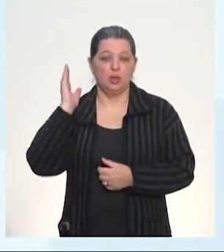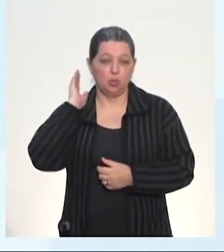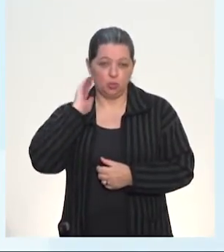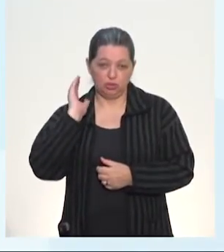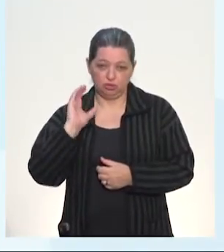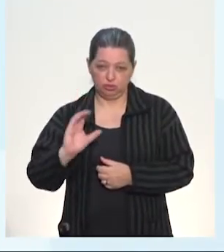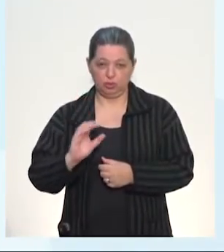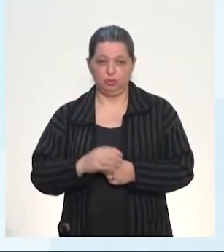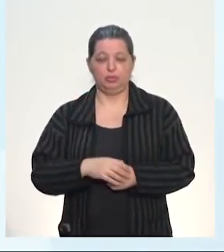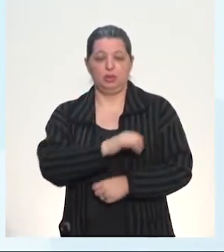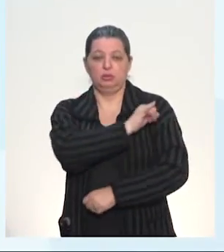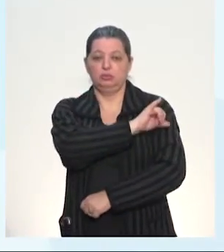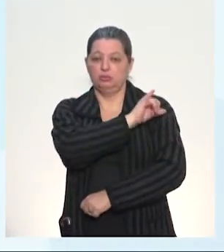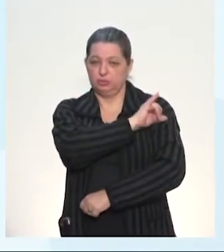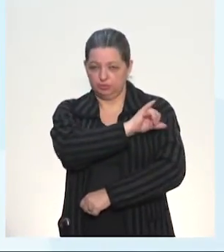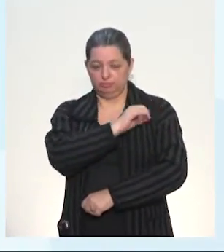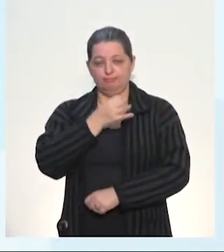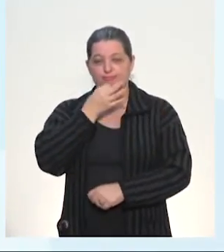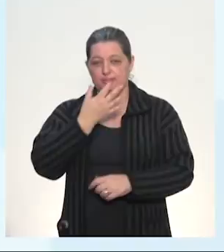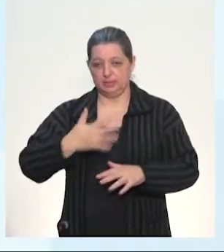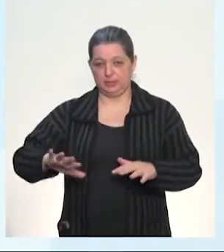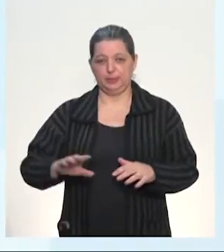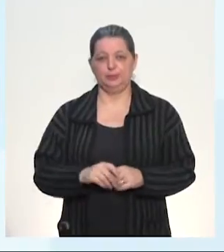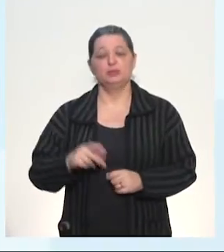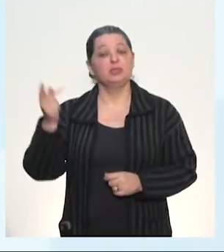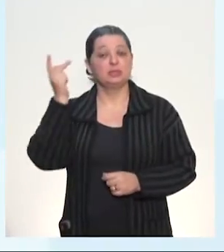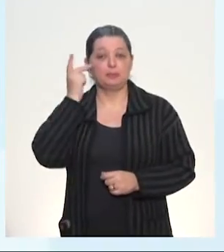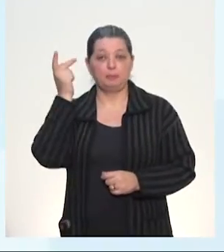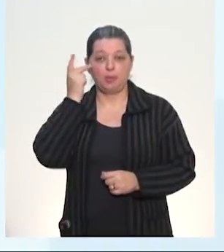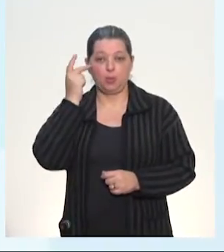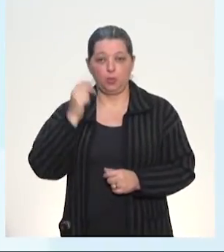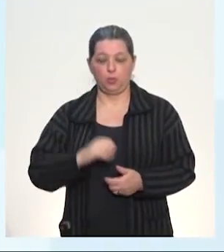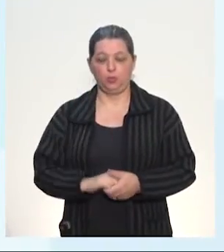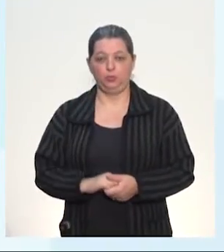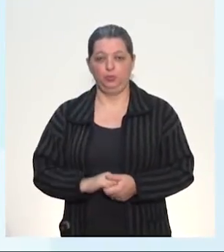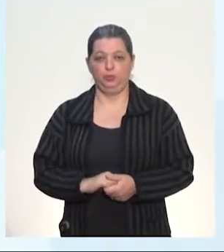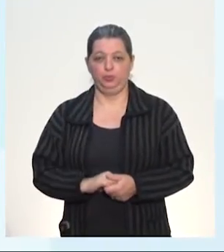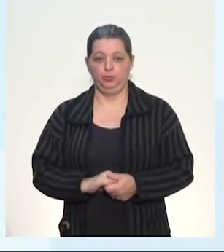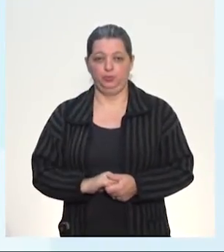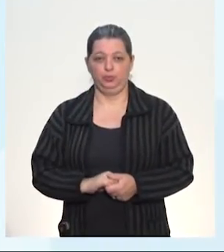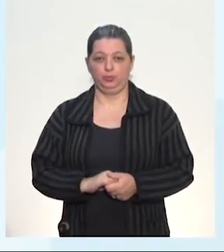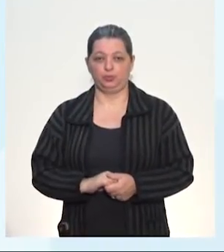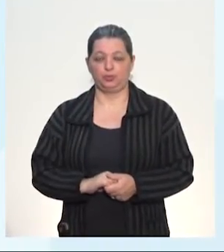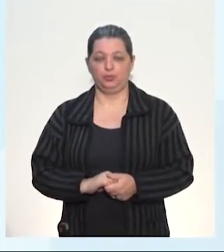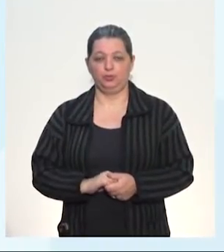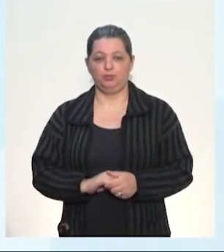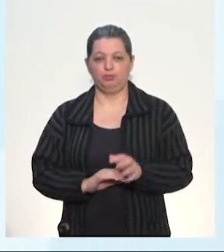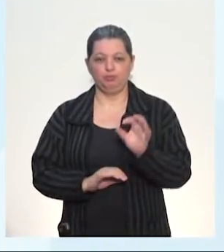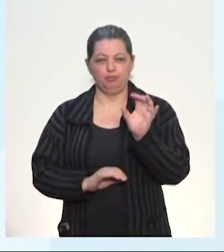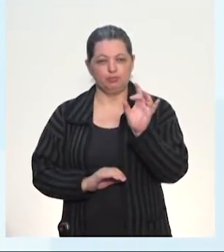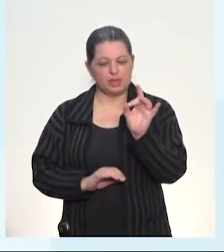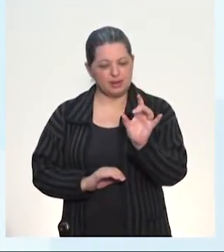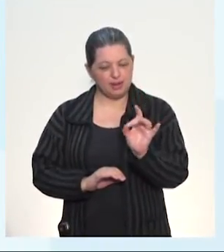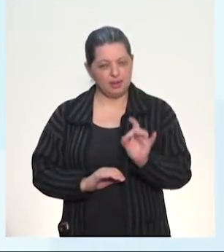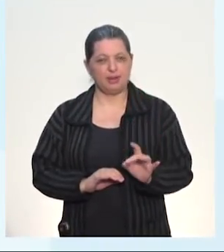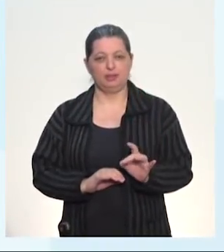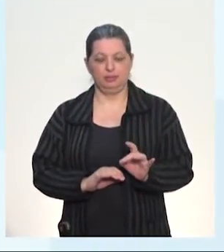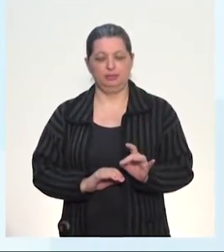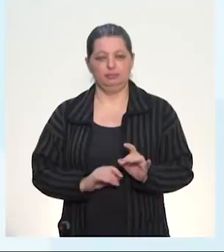Rio de Janeiro, Santos e São Paulo. A cada uma dessas, pessoal, a gente tem aqui ó,